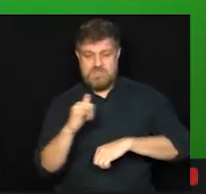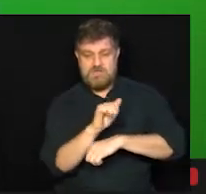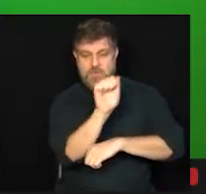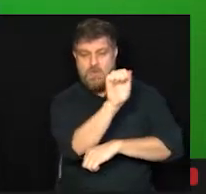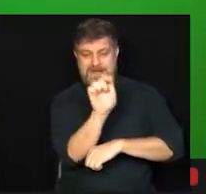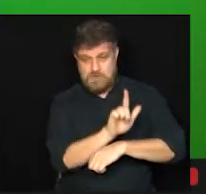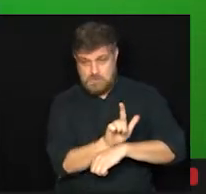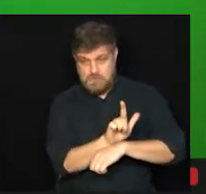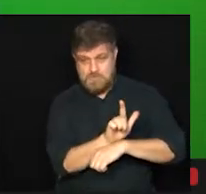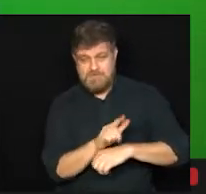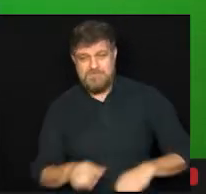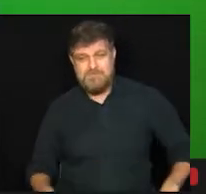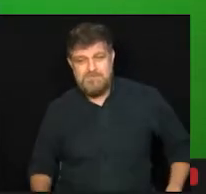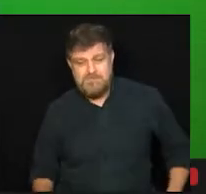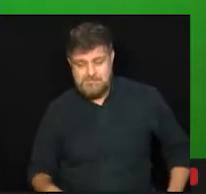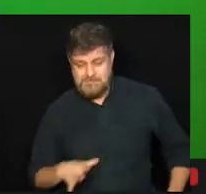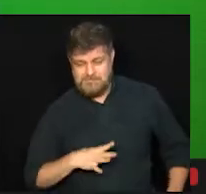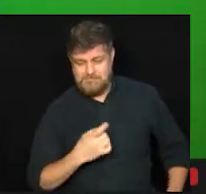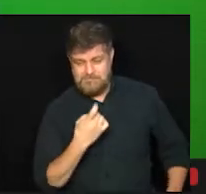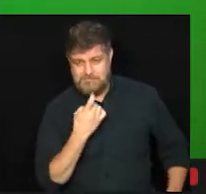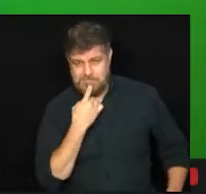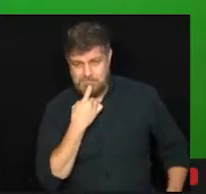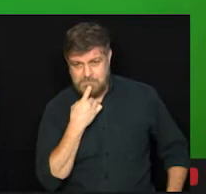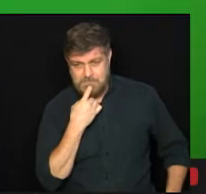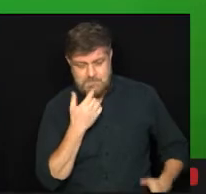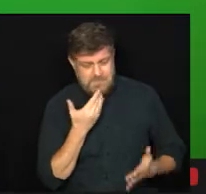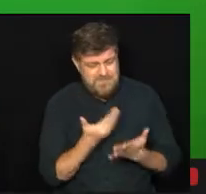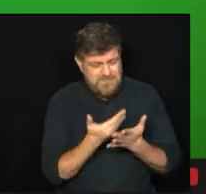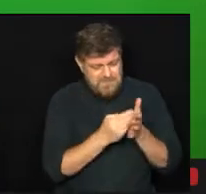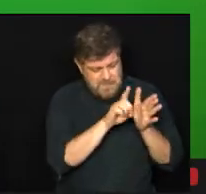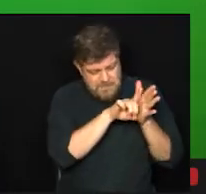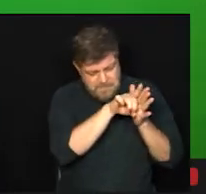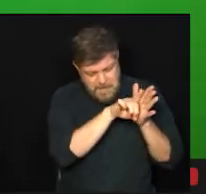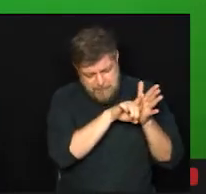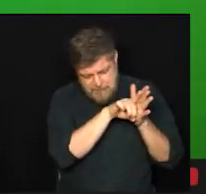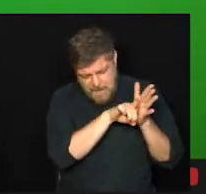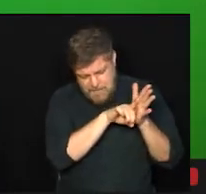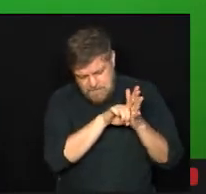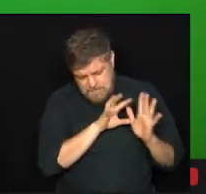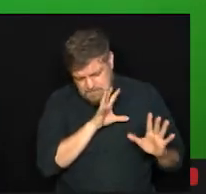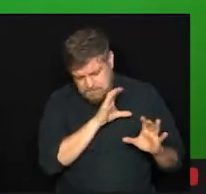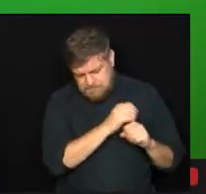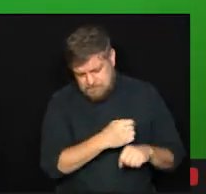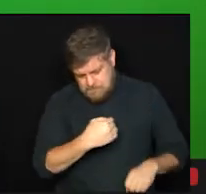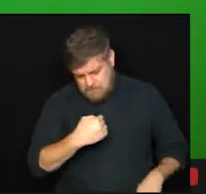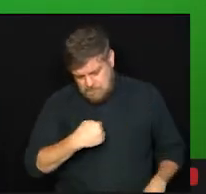E no final de algum estudo ali, eu avaliei